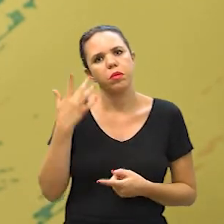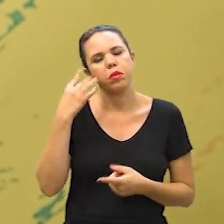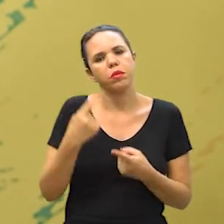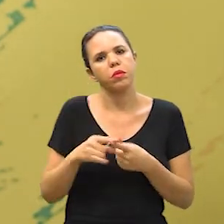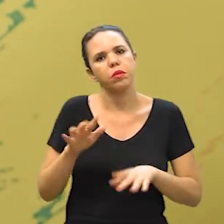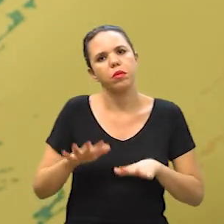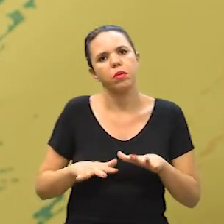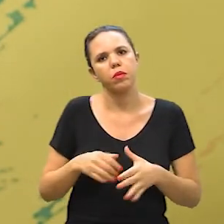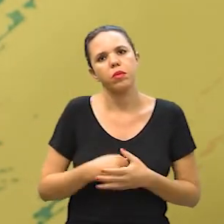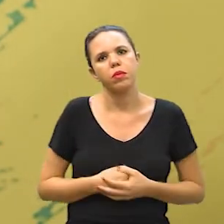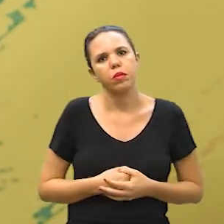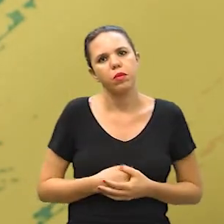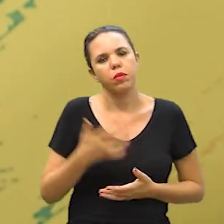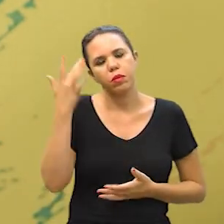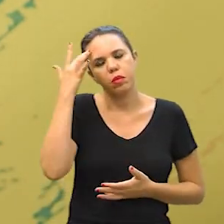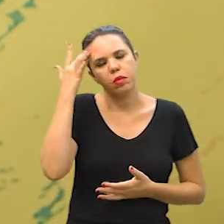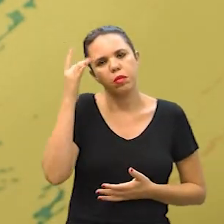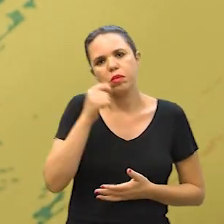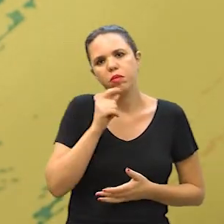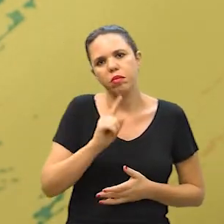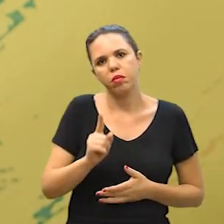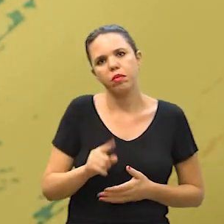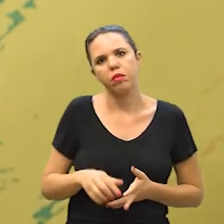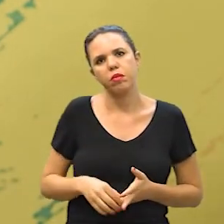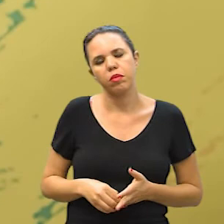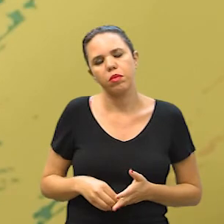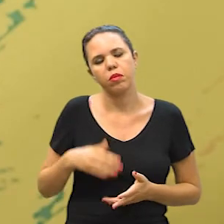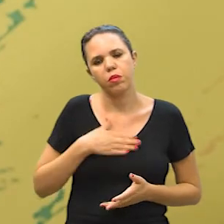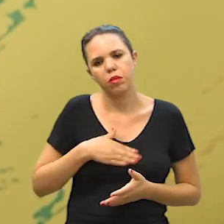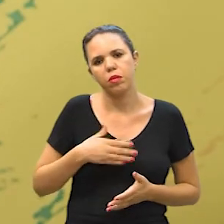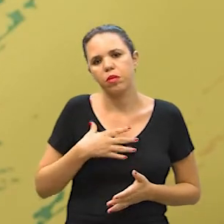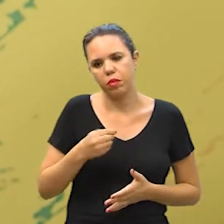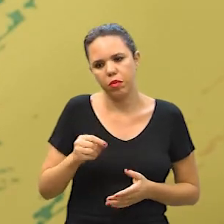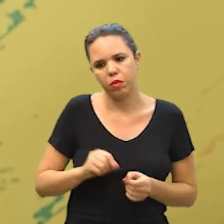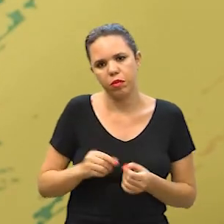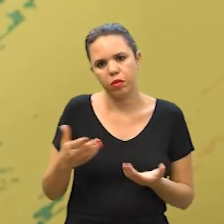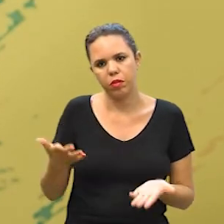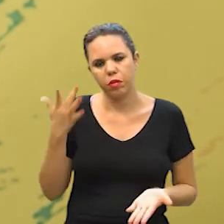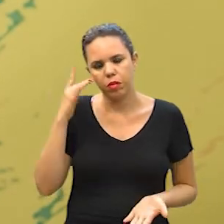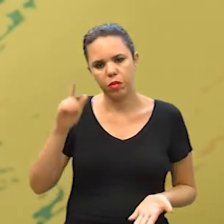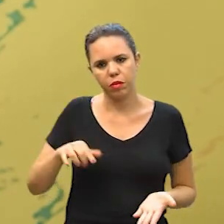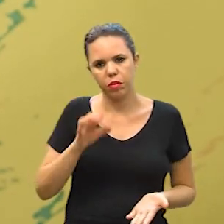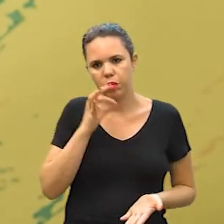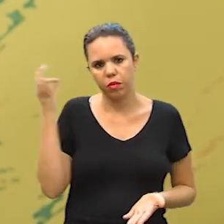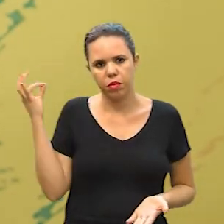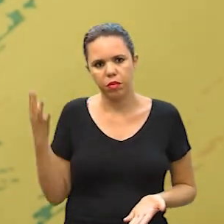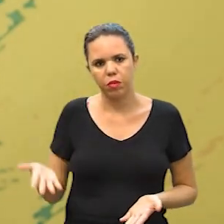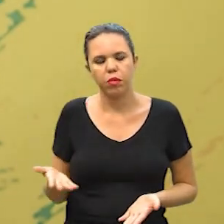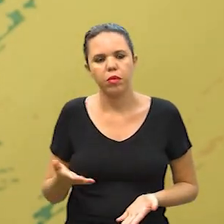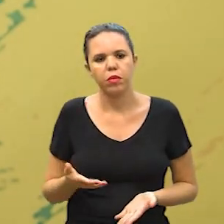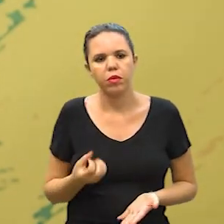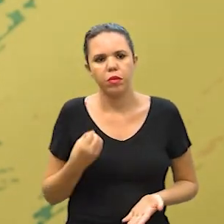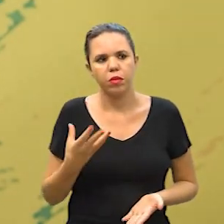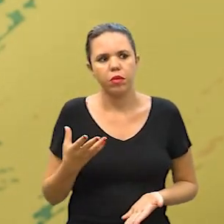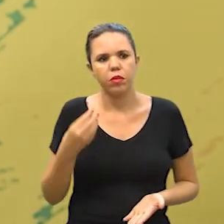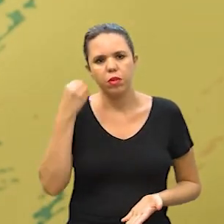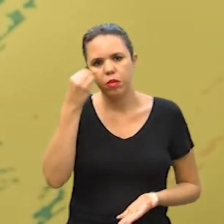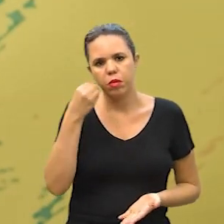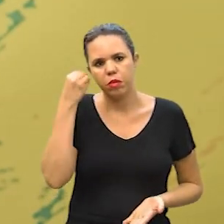porquê, talvez não tenha amadurecido a ideia, mas eu gostaria que meu filho fizesse. Eu acho que deve ser, certamente, uma